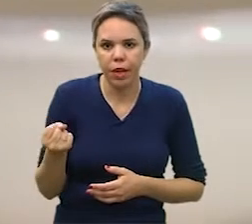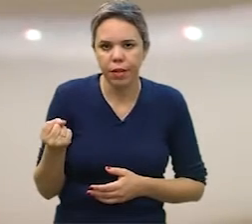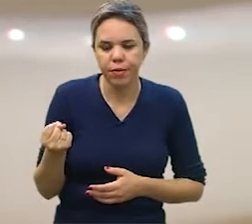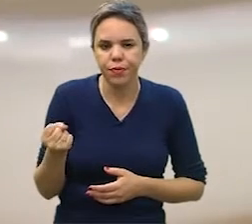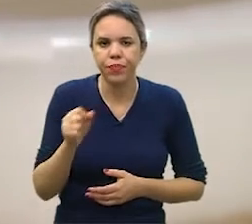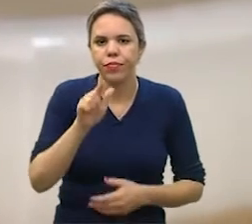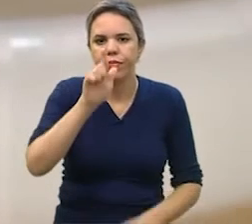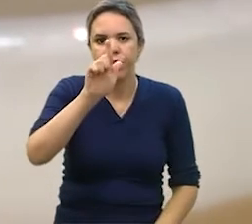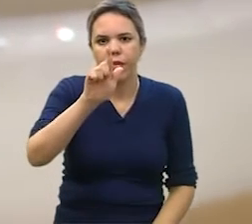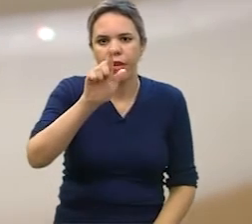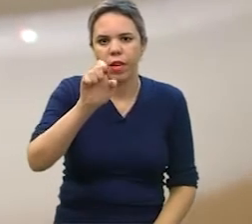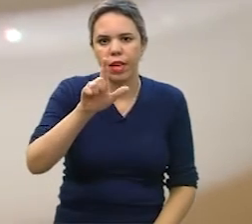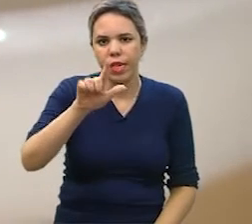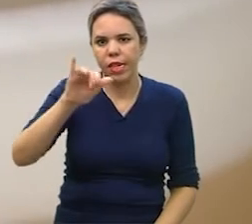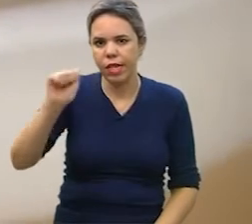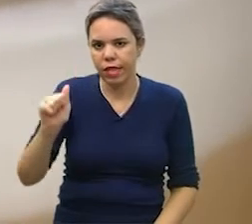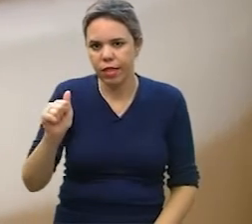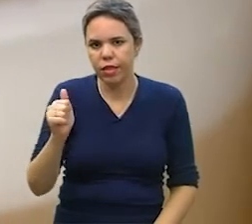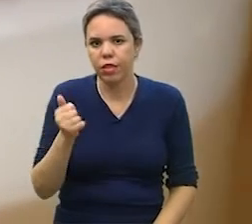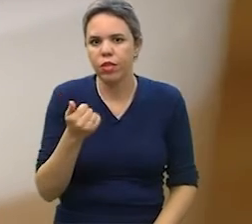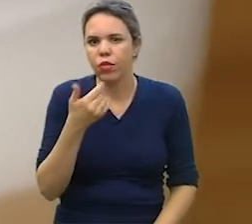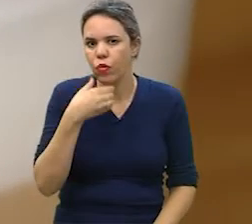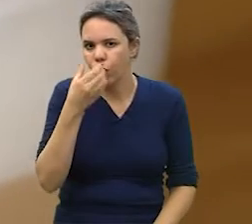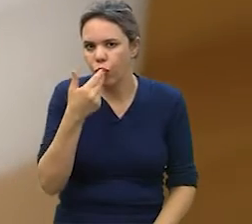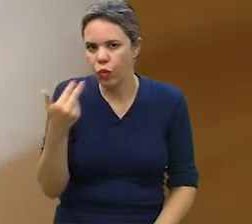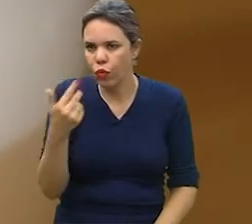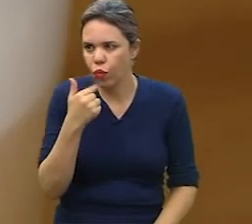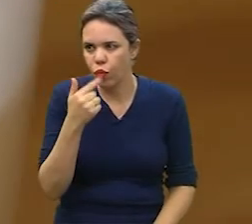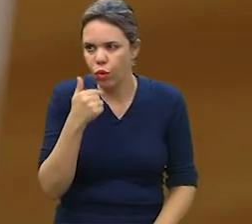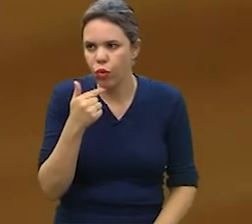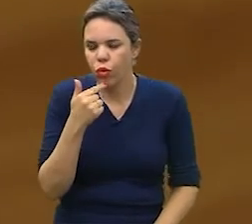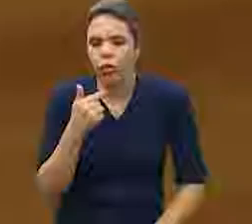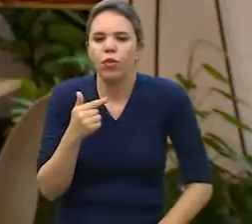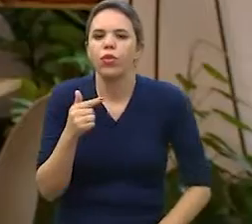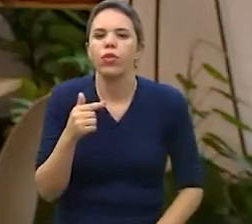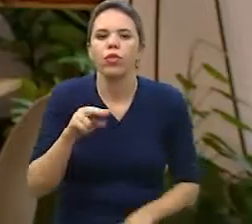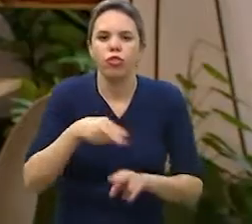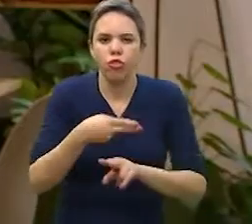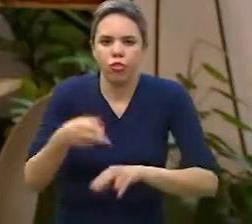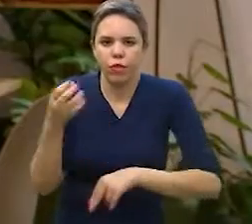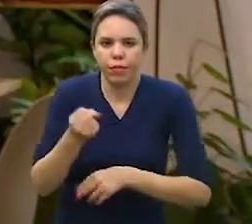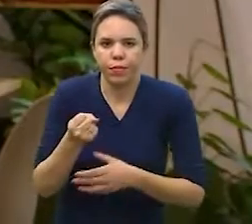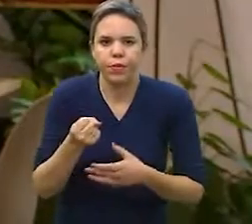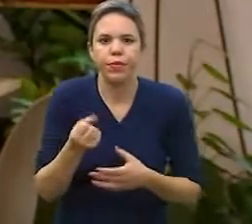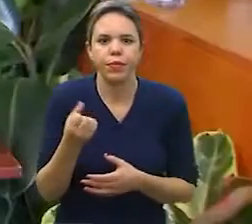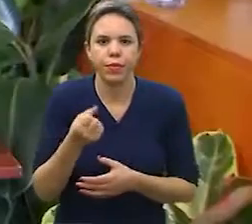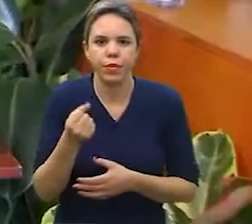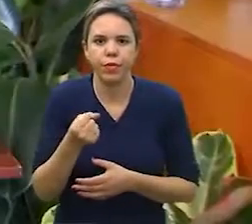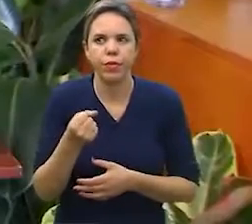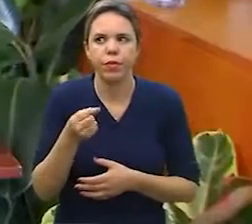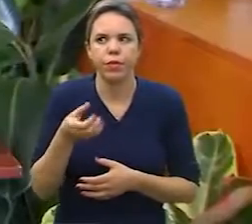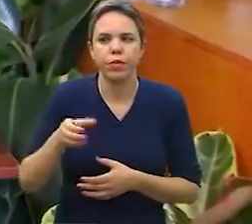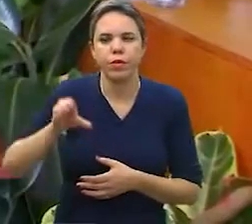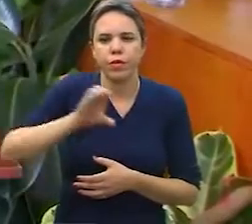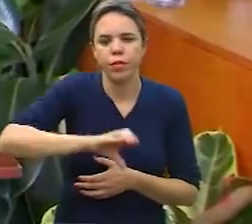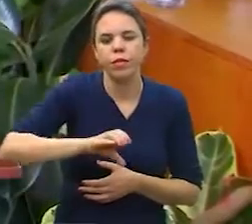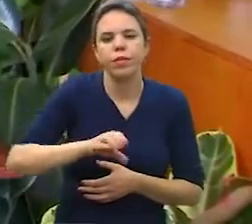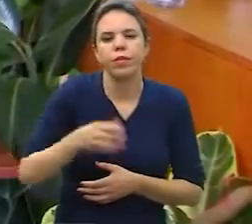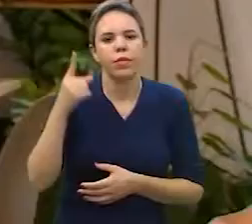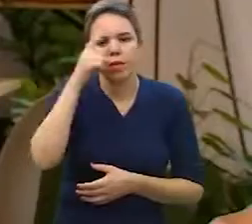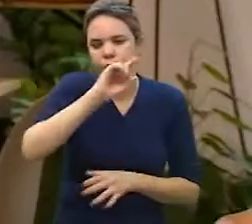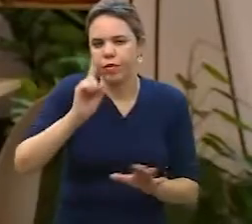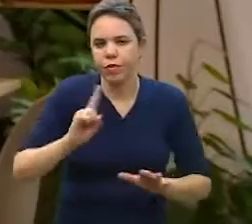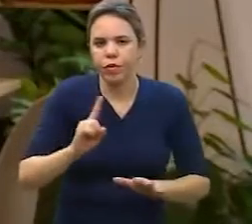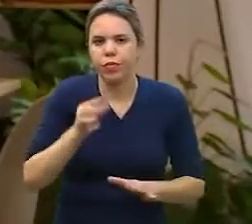Geleia de frutas vermelhas, que já é maravilhosa. Uma ganache de chocolate branca, tá? Leite e café. Nada difícil.